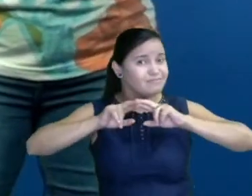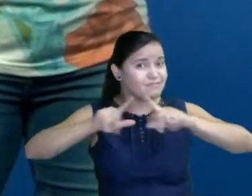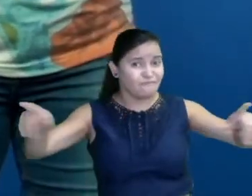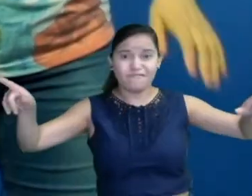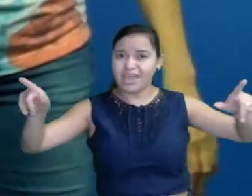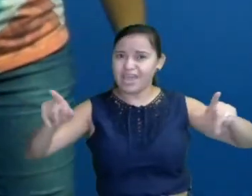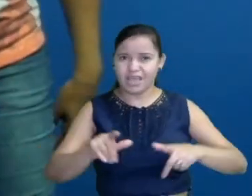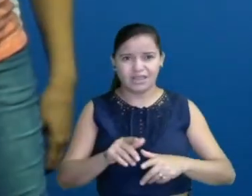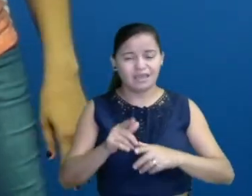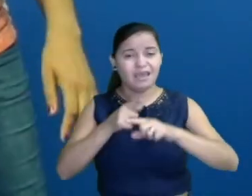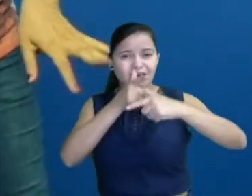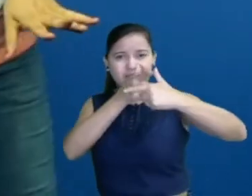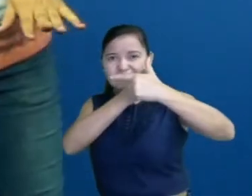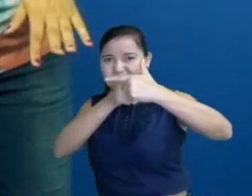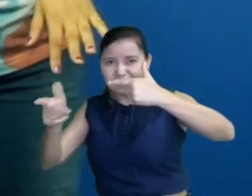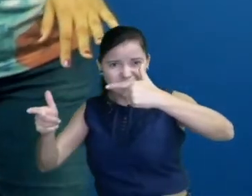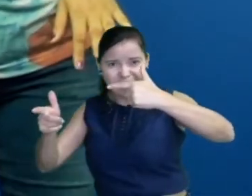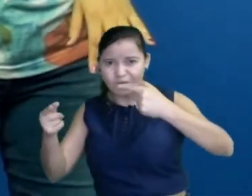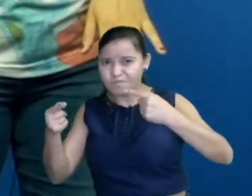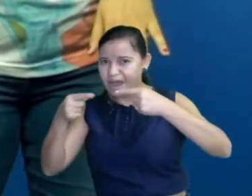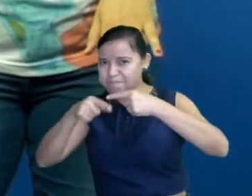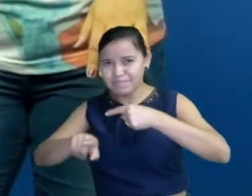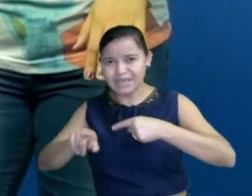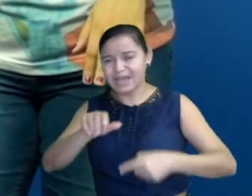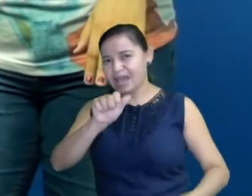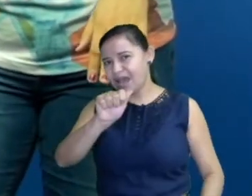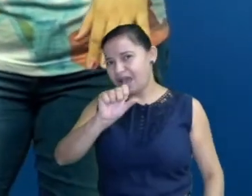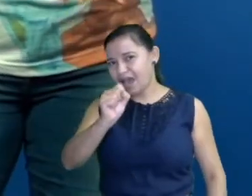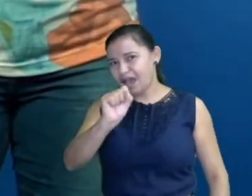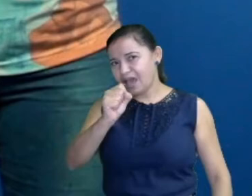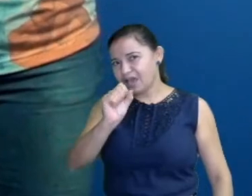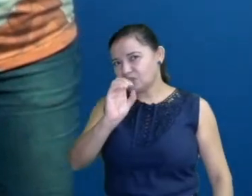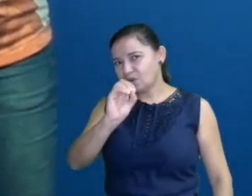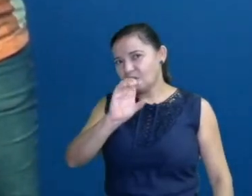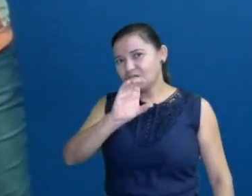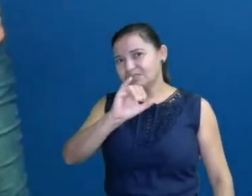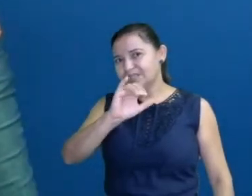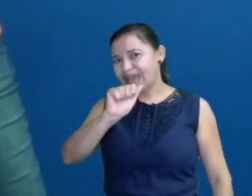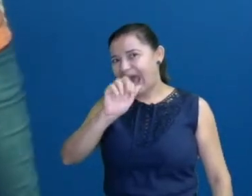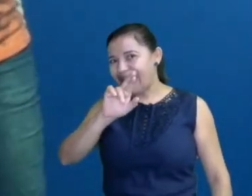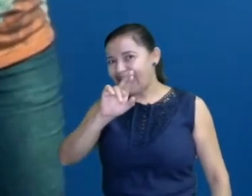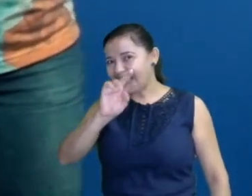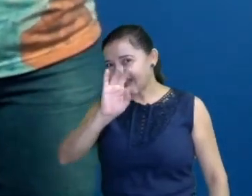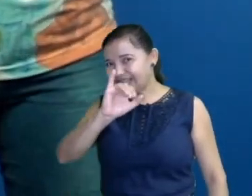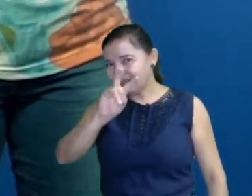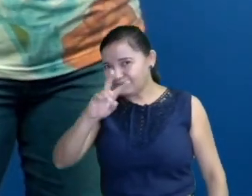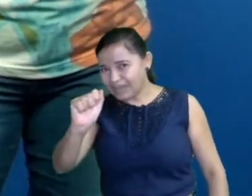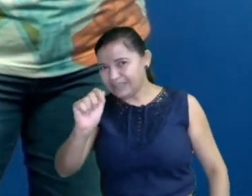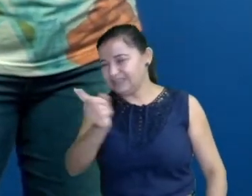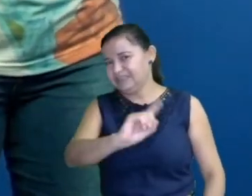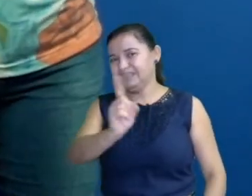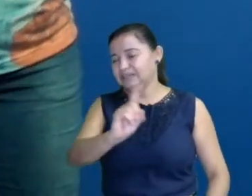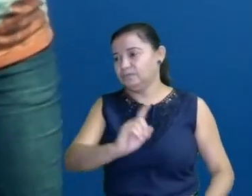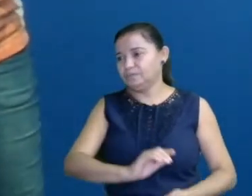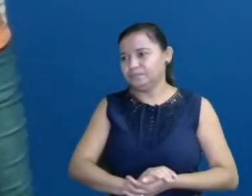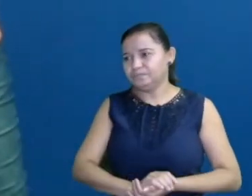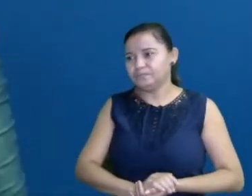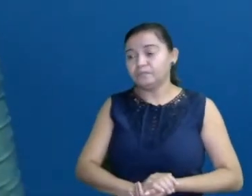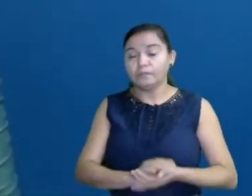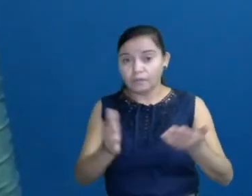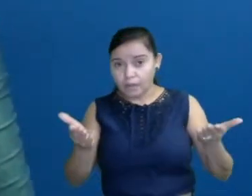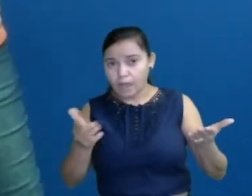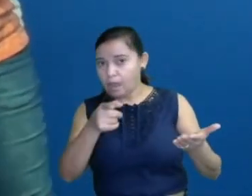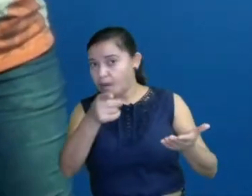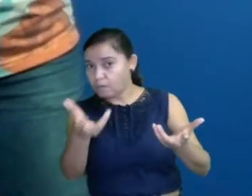a divisão Beleza então elas não são associativas Então vamos a mais um exemplo aqui da propriedade da divisão